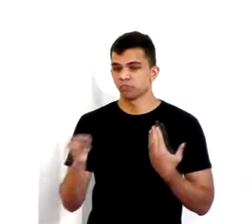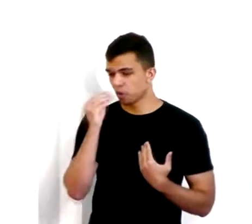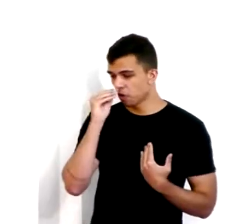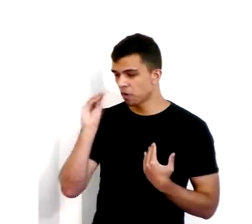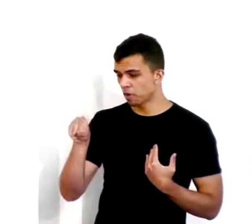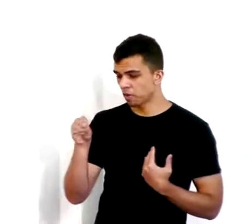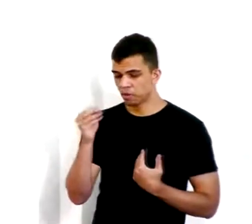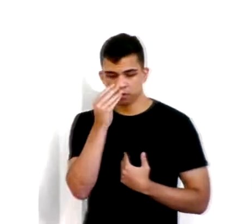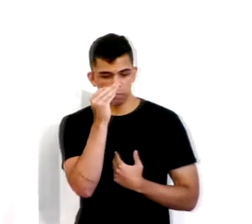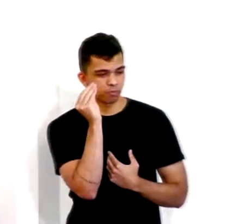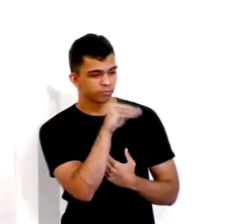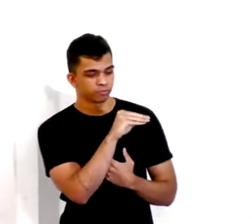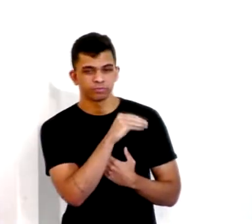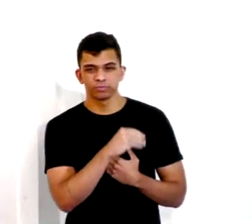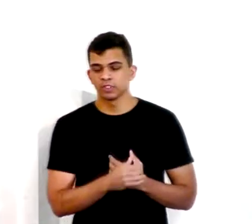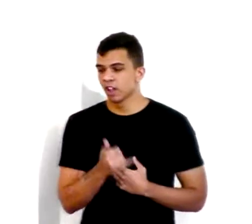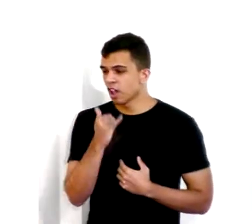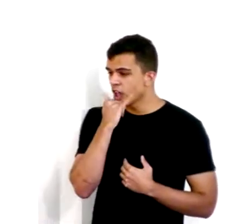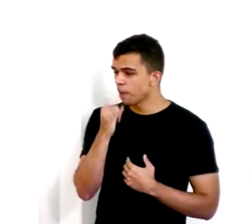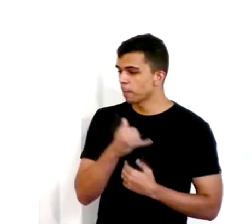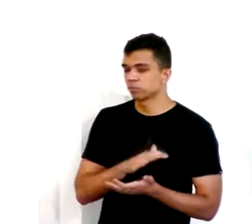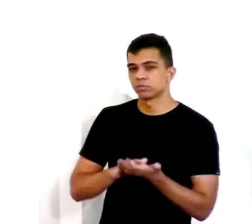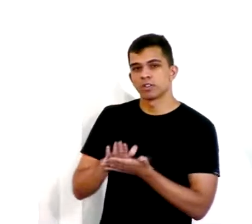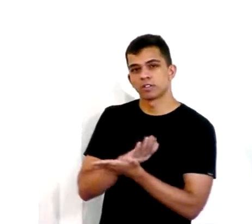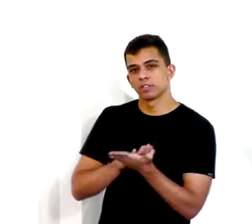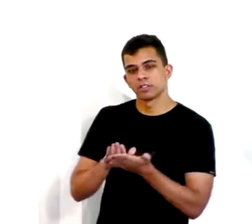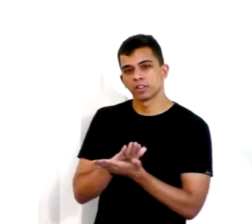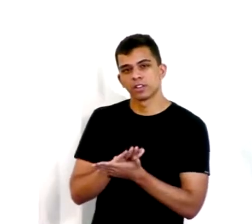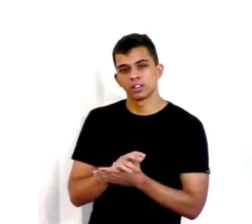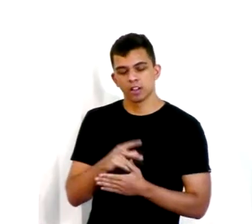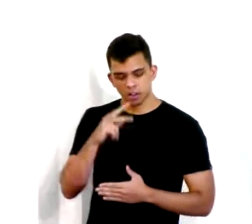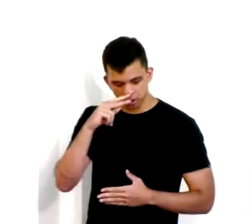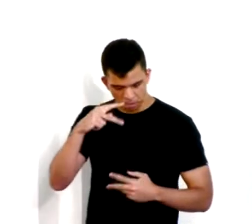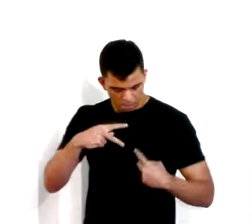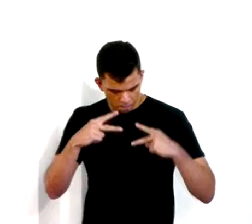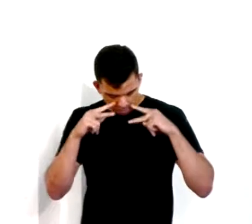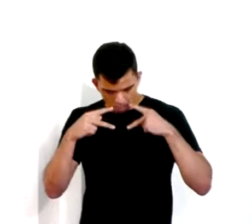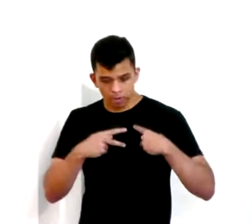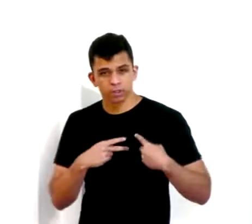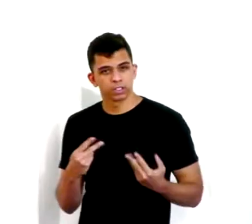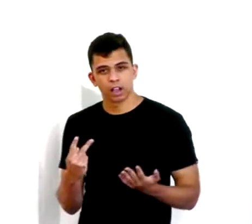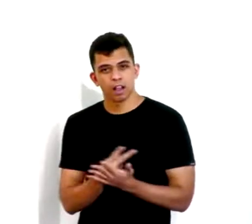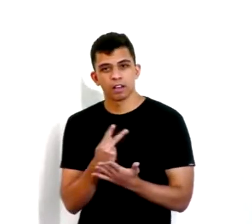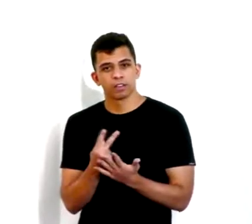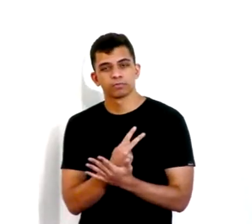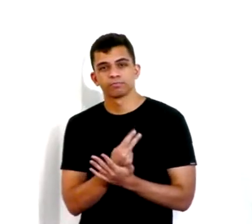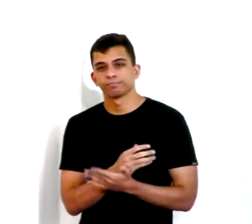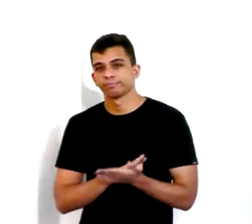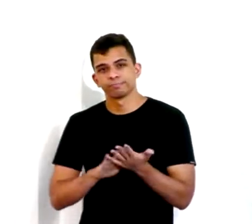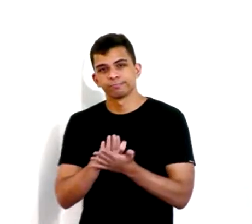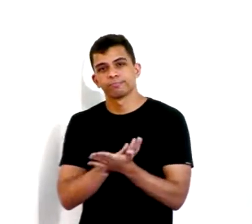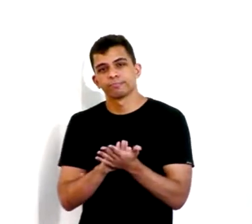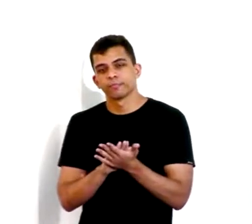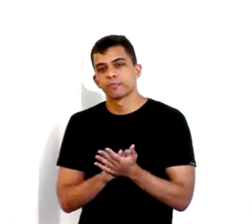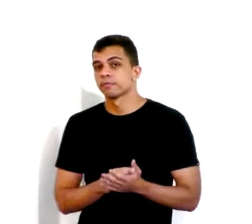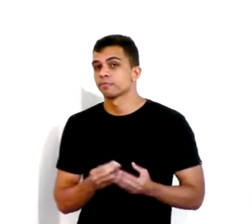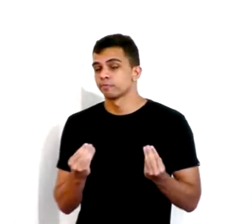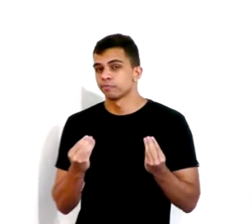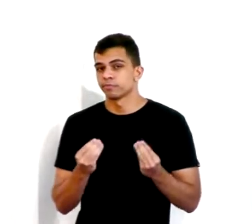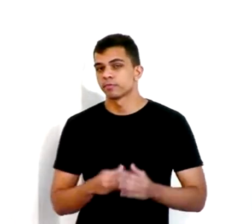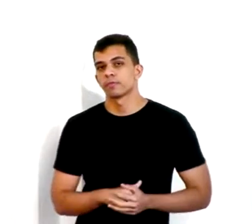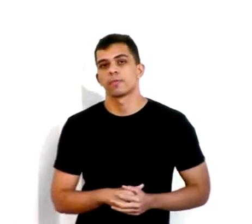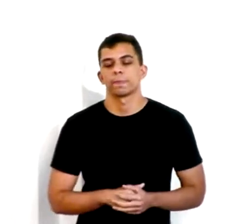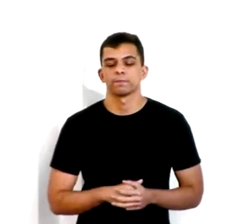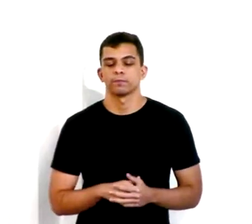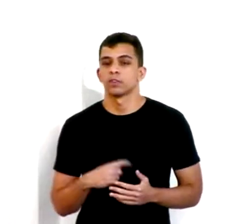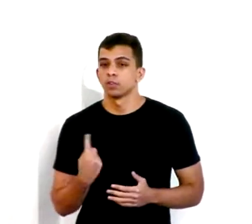outro, não reconhecerem os seus erros, as suas falhas. É fato que nós sabemos o